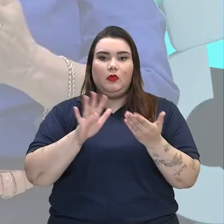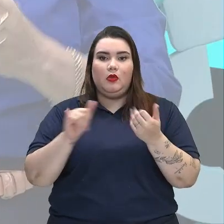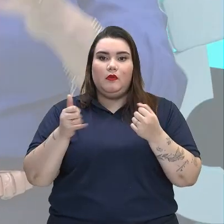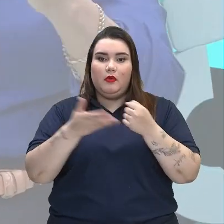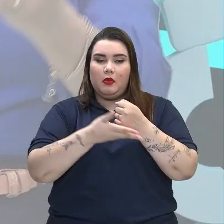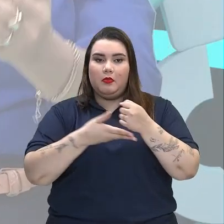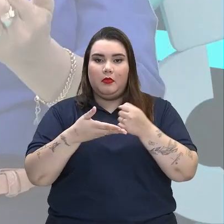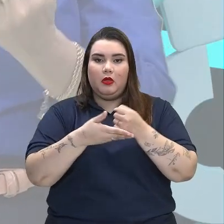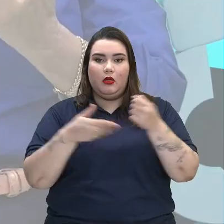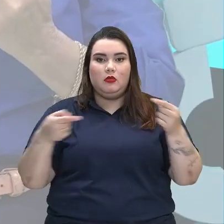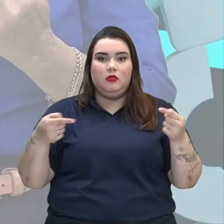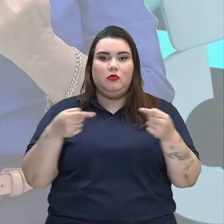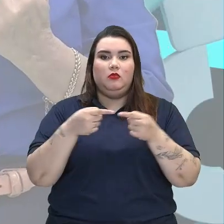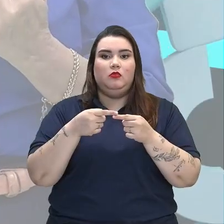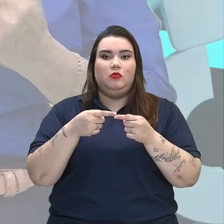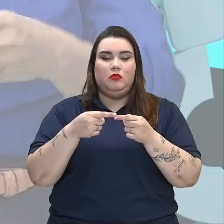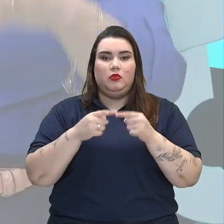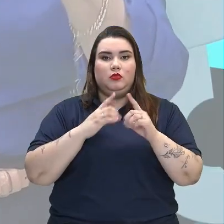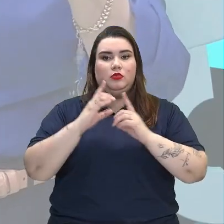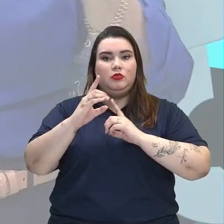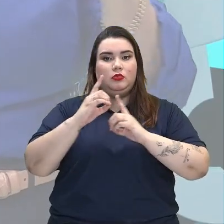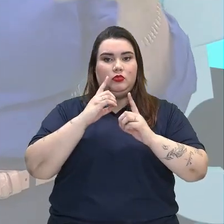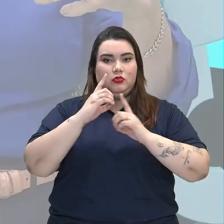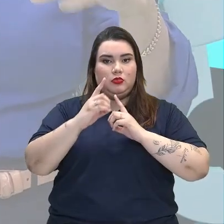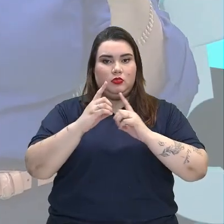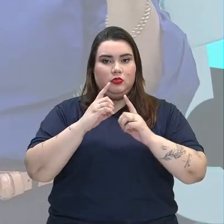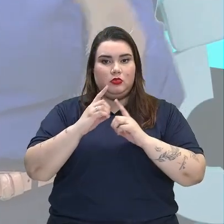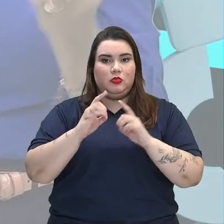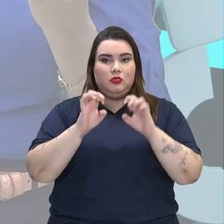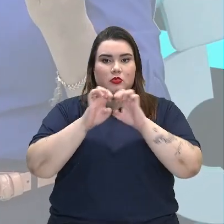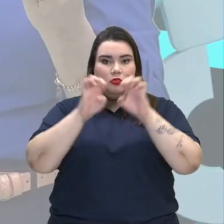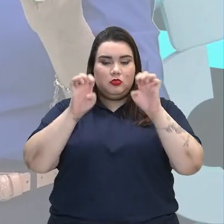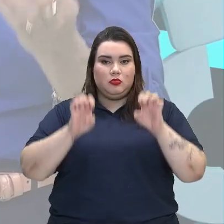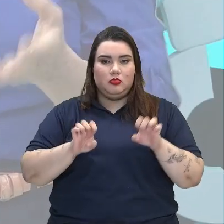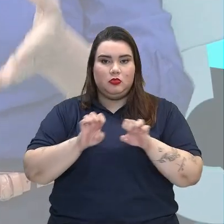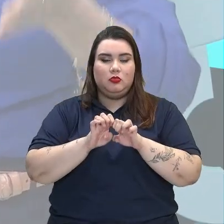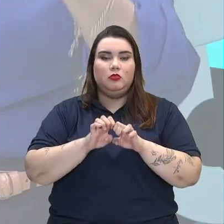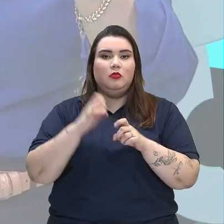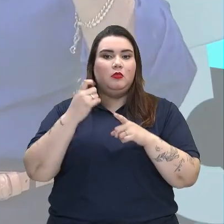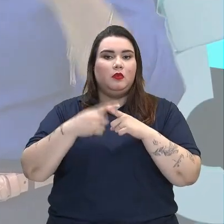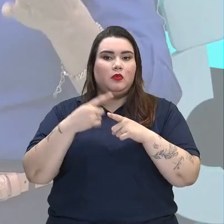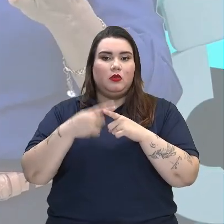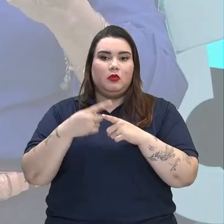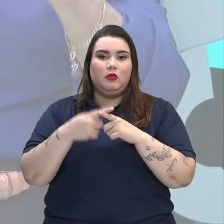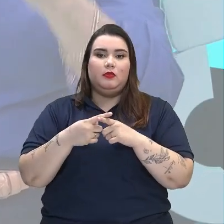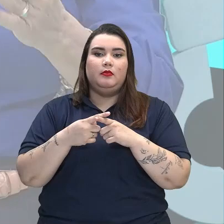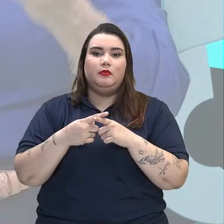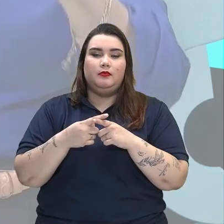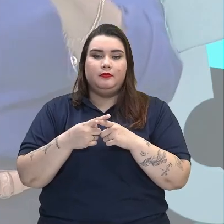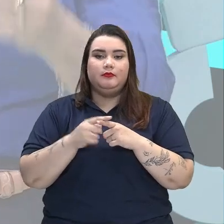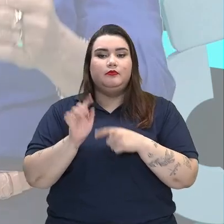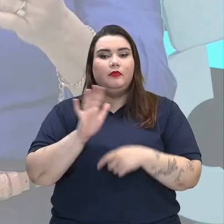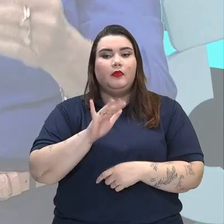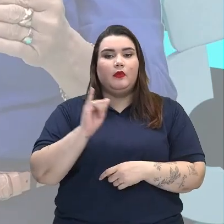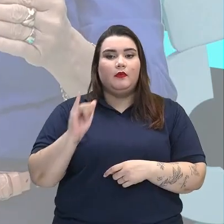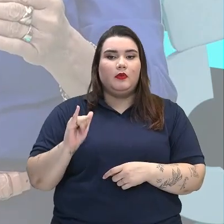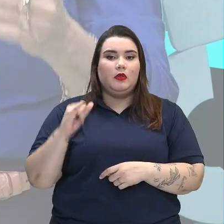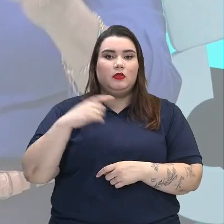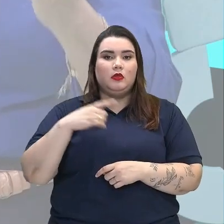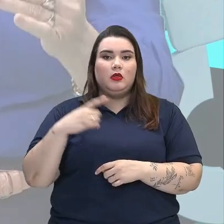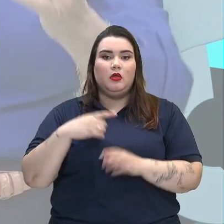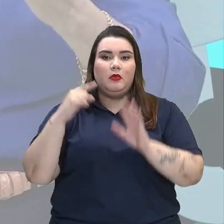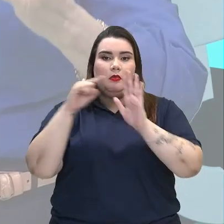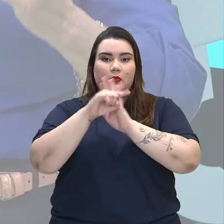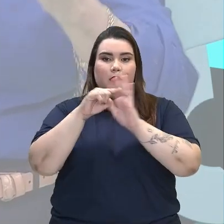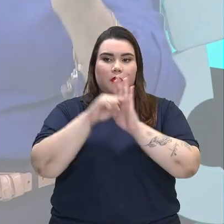a entrevista nesse diálogo estruturado. Por que estruturado? Porque vai trazer as